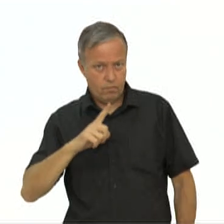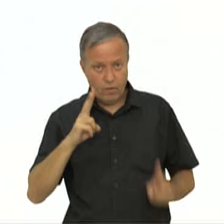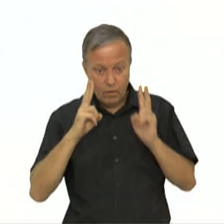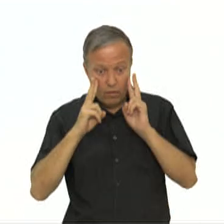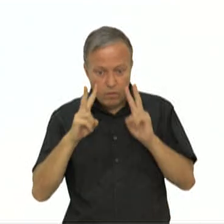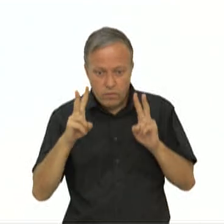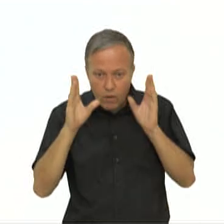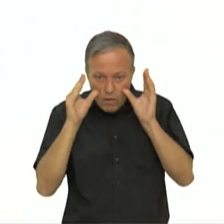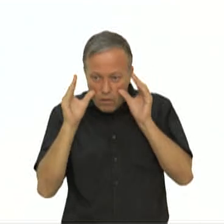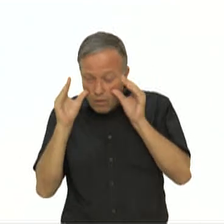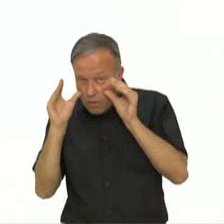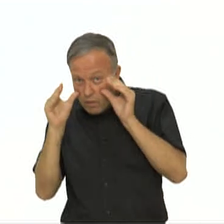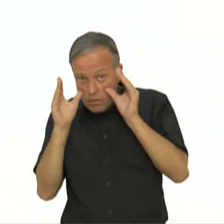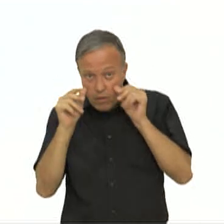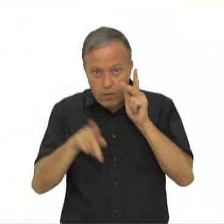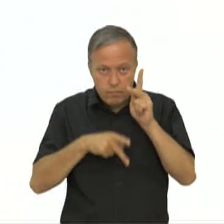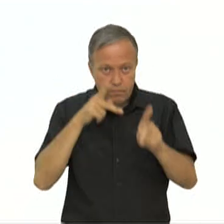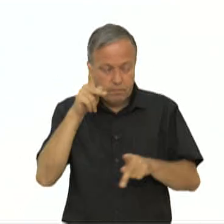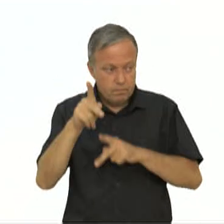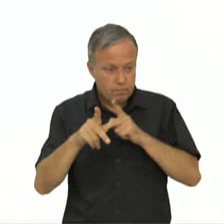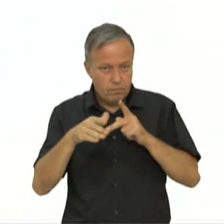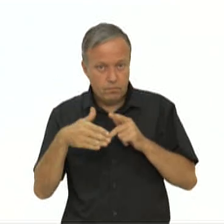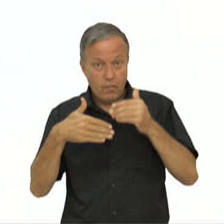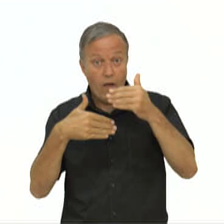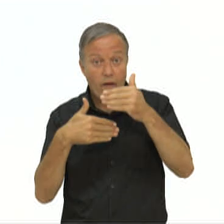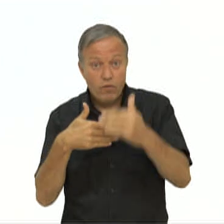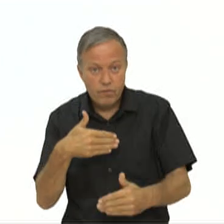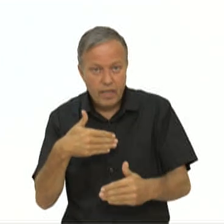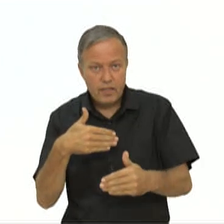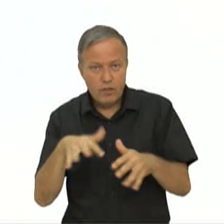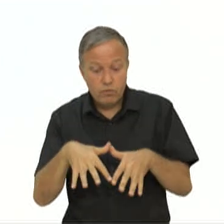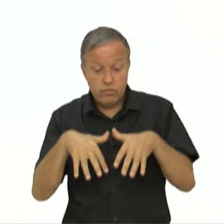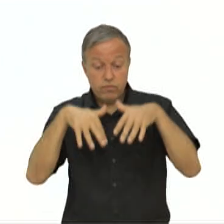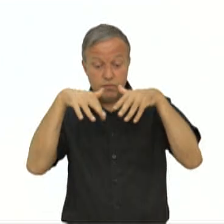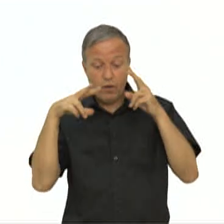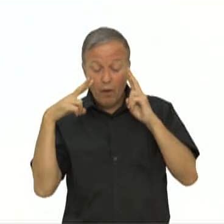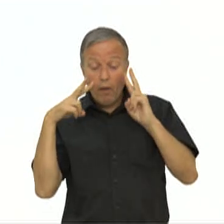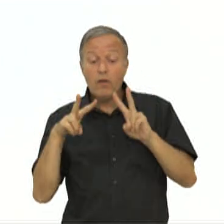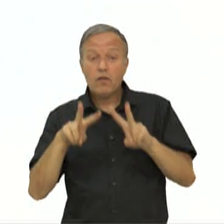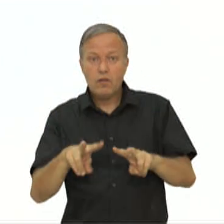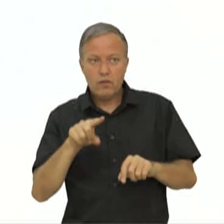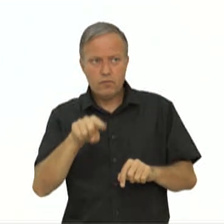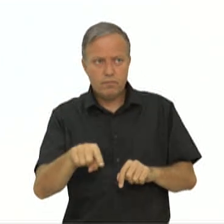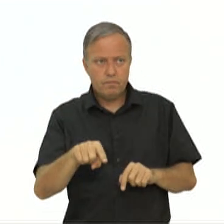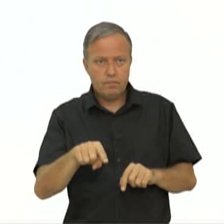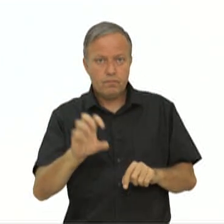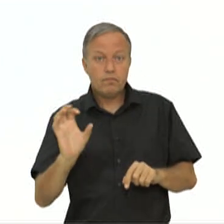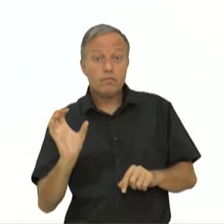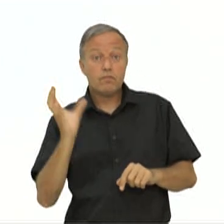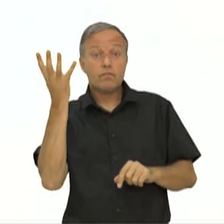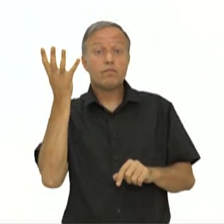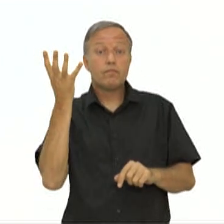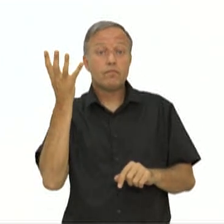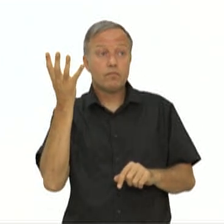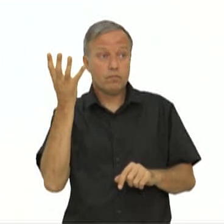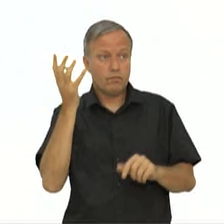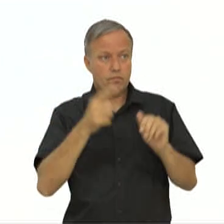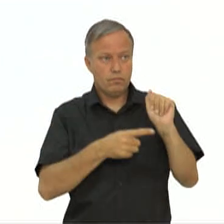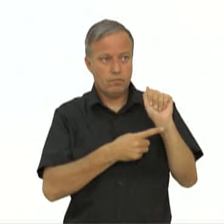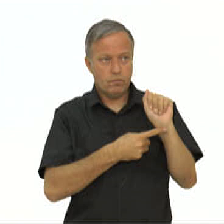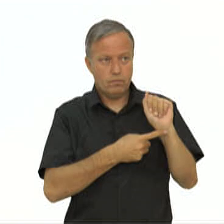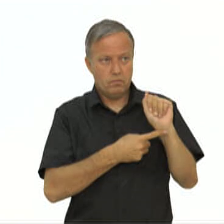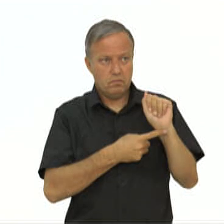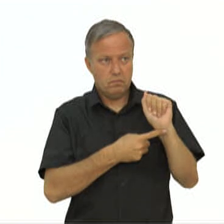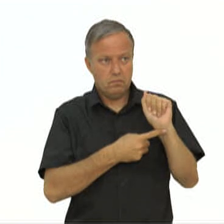apreciado por um público à frente de um palco. Estes espetáculos de balé aconteciam A.